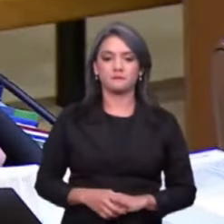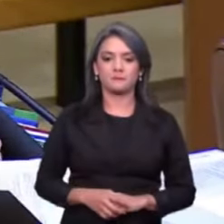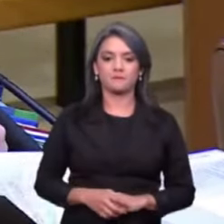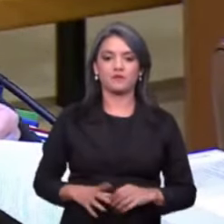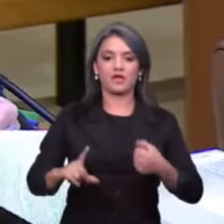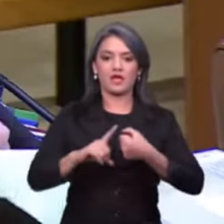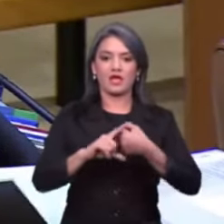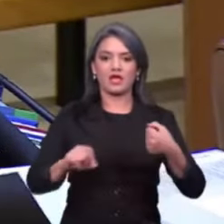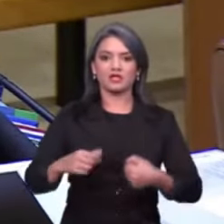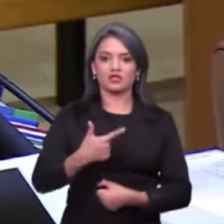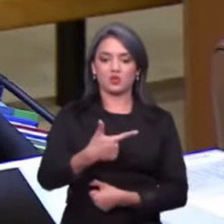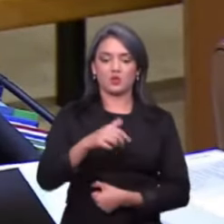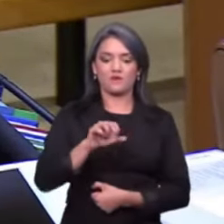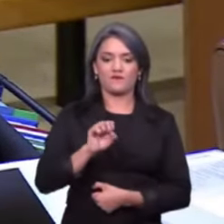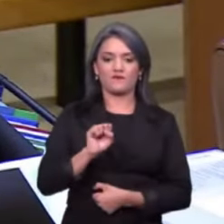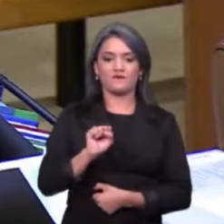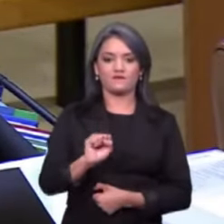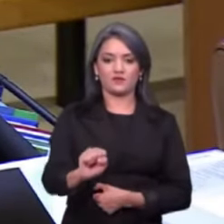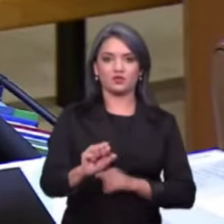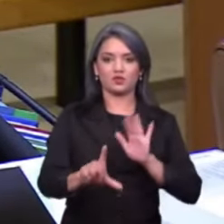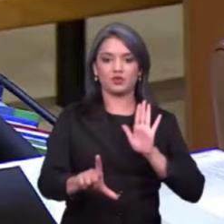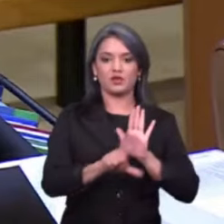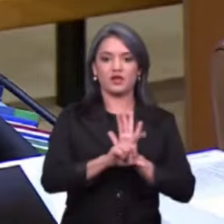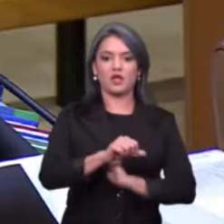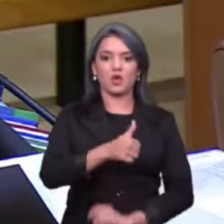o artigo 28 da Lei